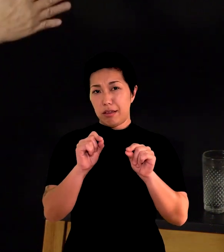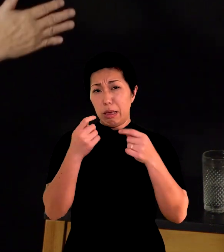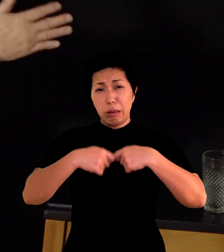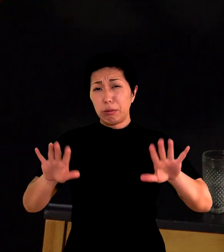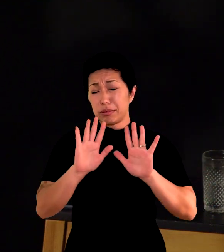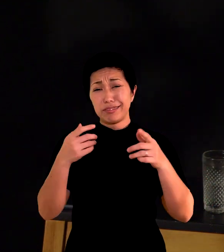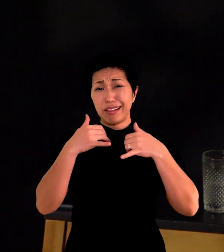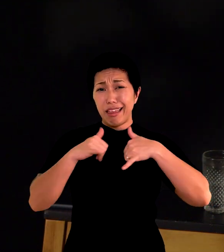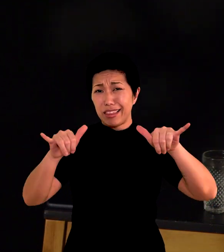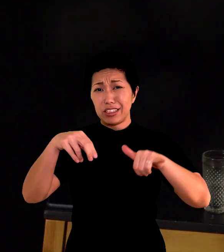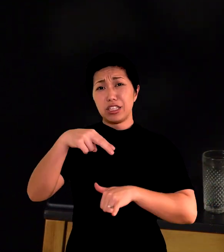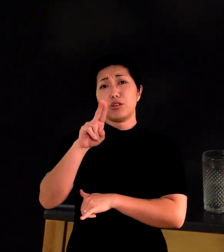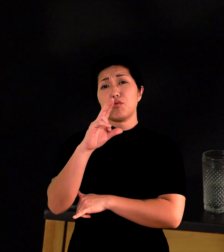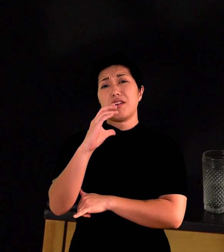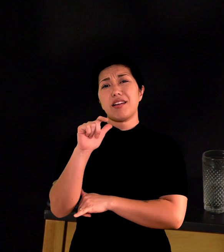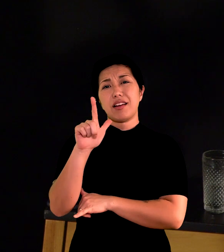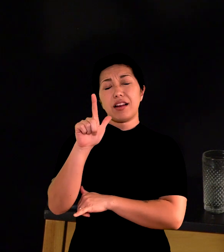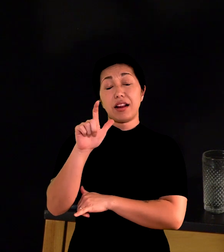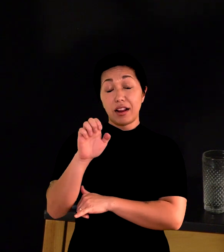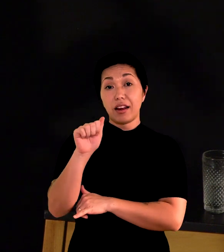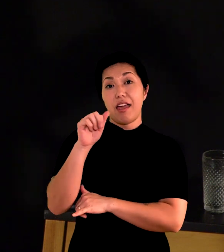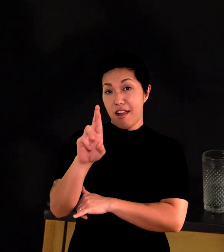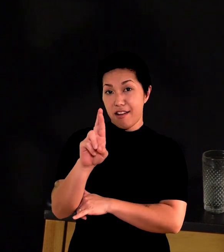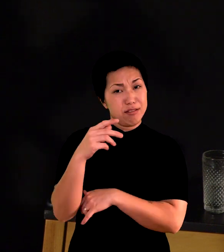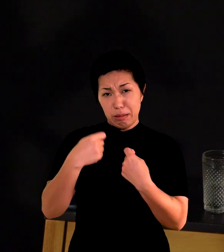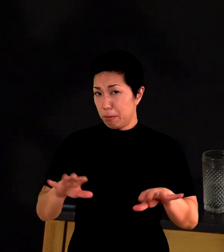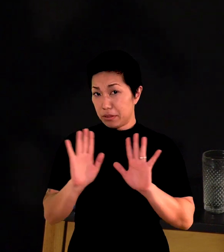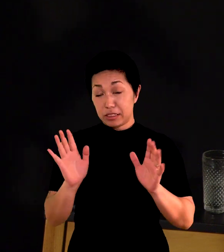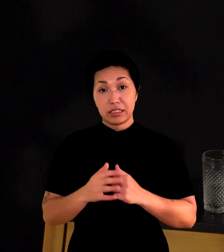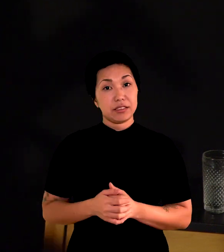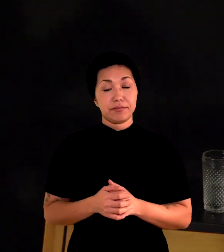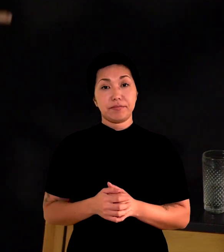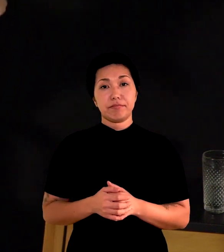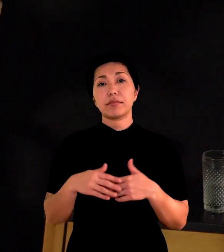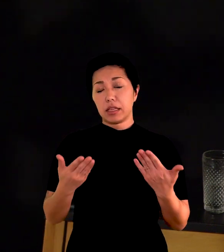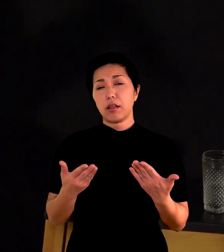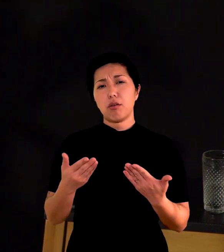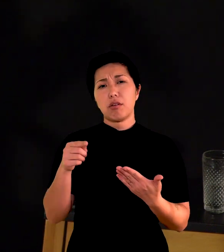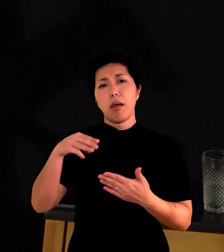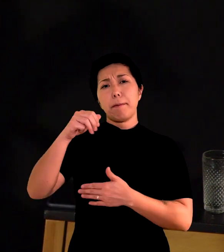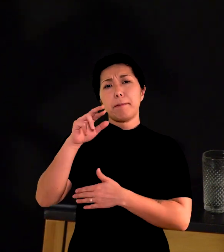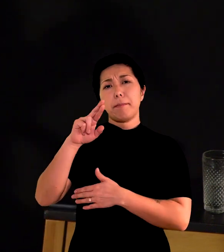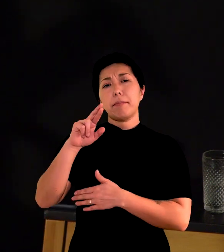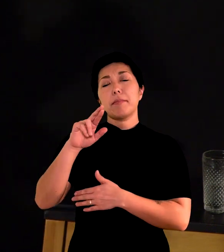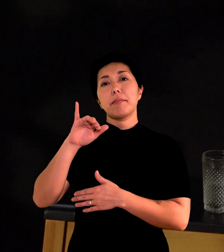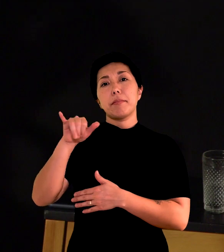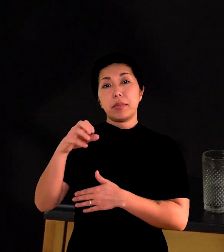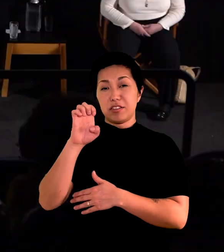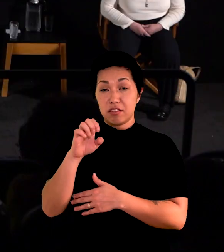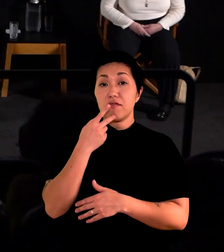Isso para dizer, então, que não precisa do nuclear, tá certo? E, no caso que a Marijane colocou